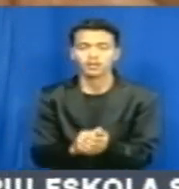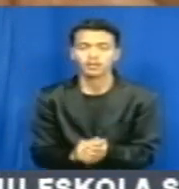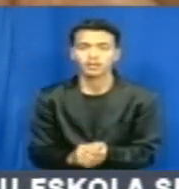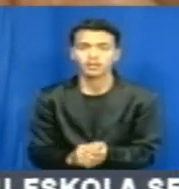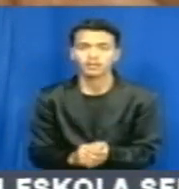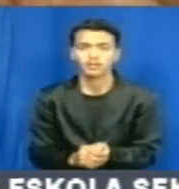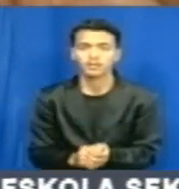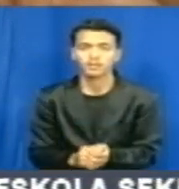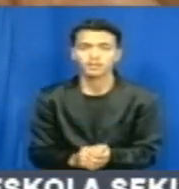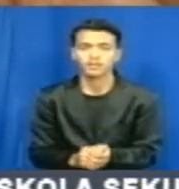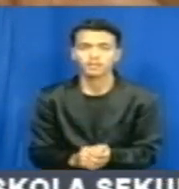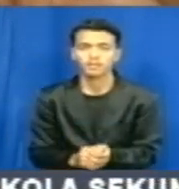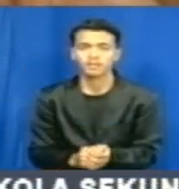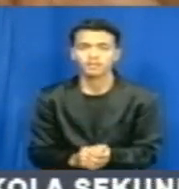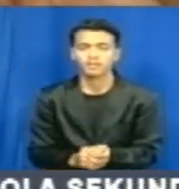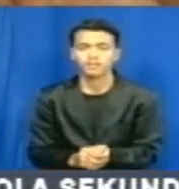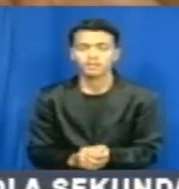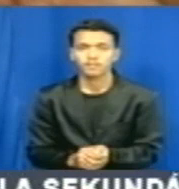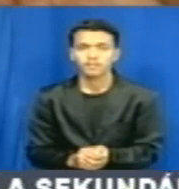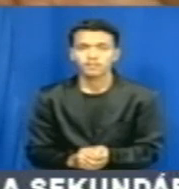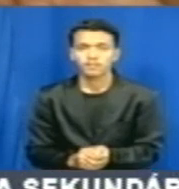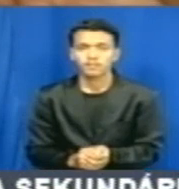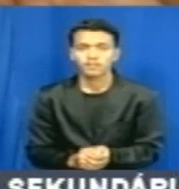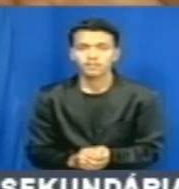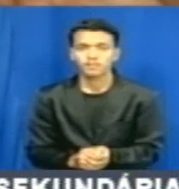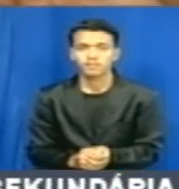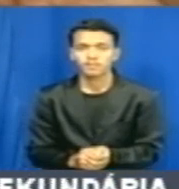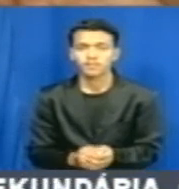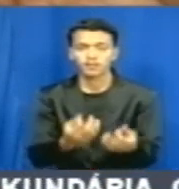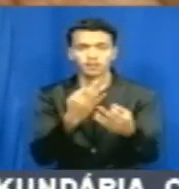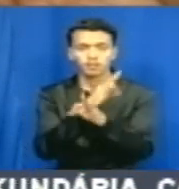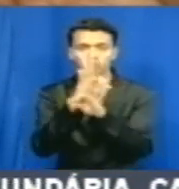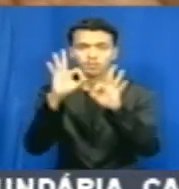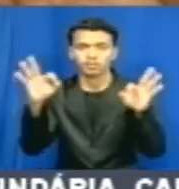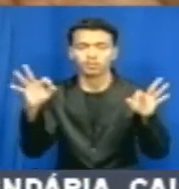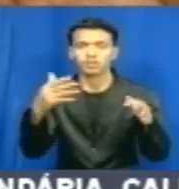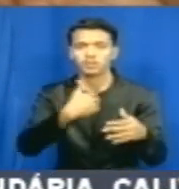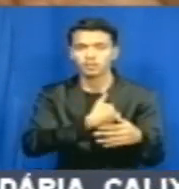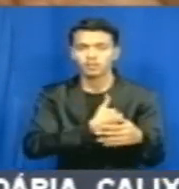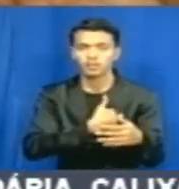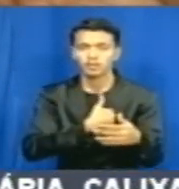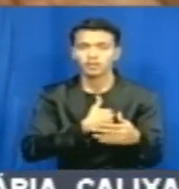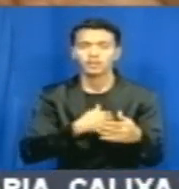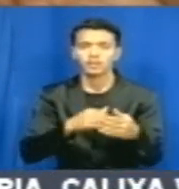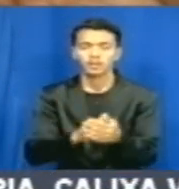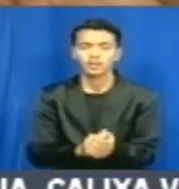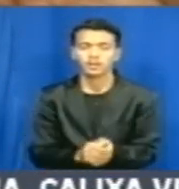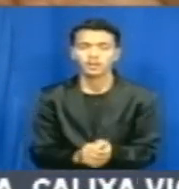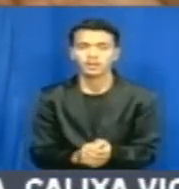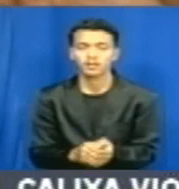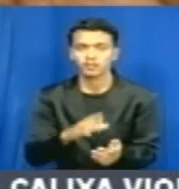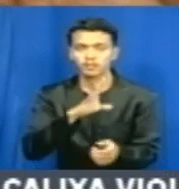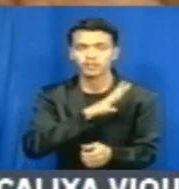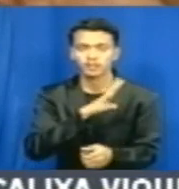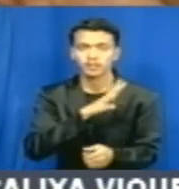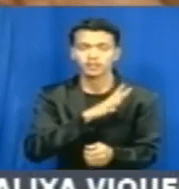Katak. Laos, era o total de Katak lá, era na torre mata ona, mas vai ser em segundo para ser mata nem para fila falabilização para